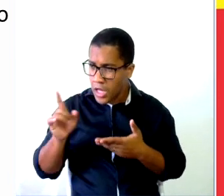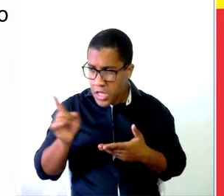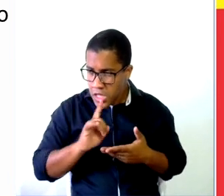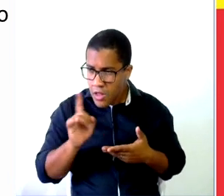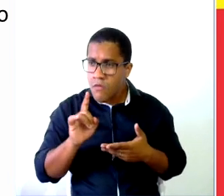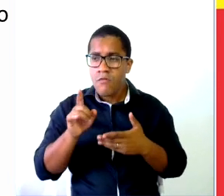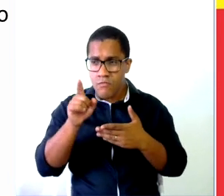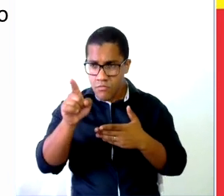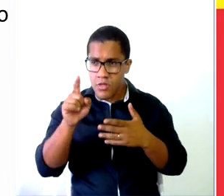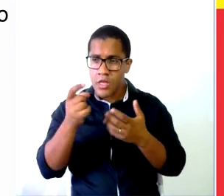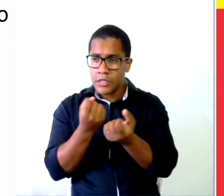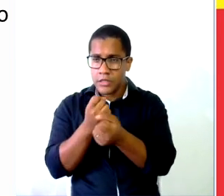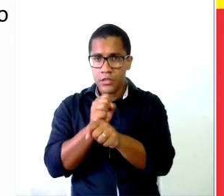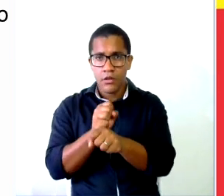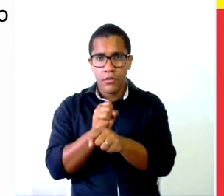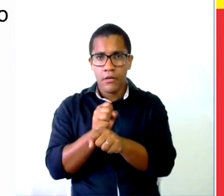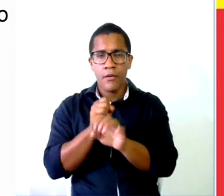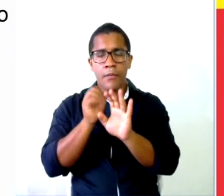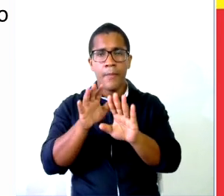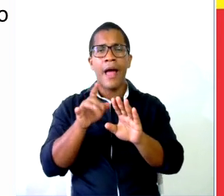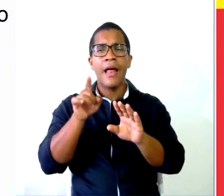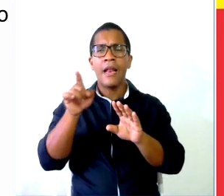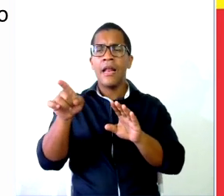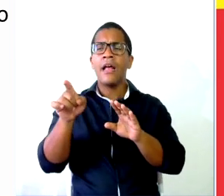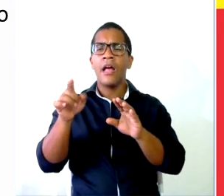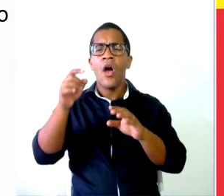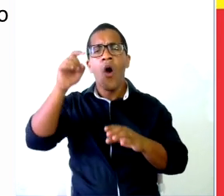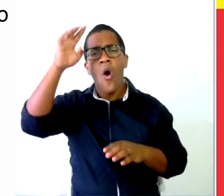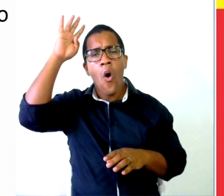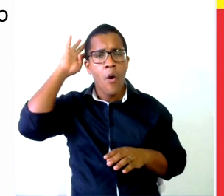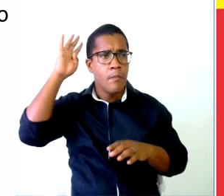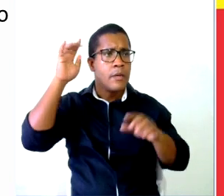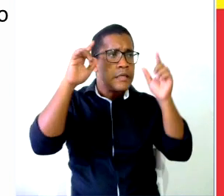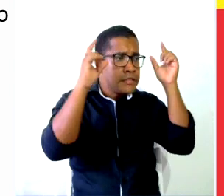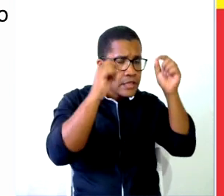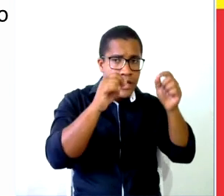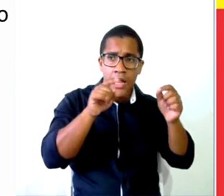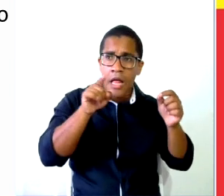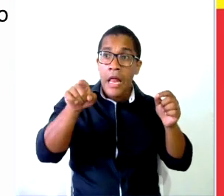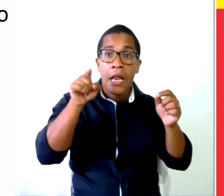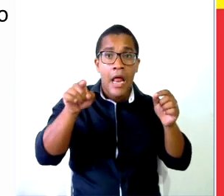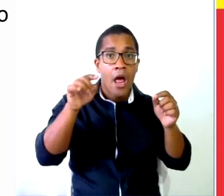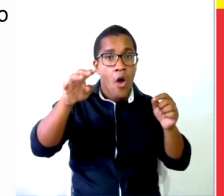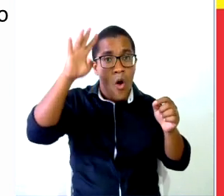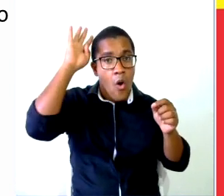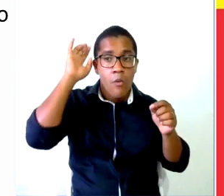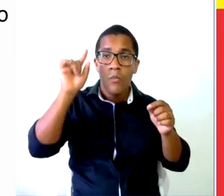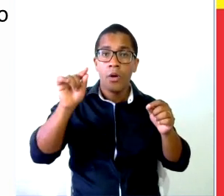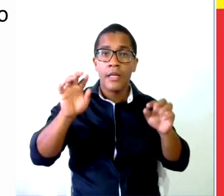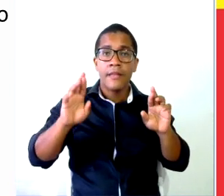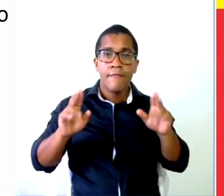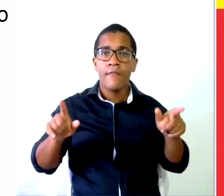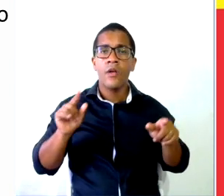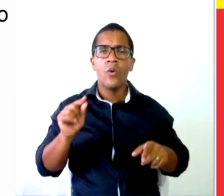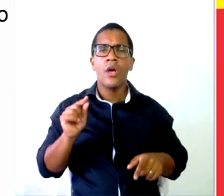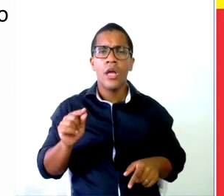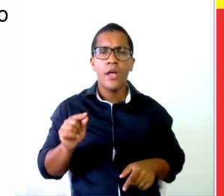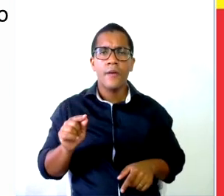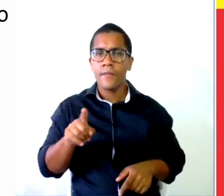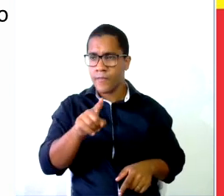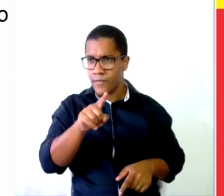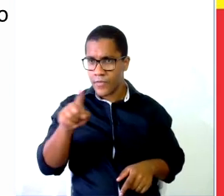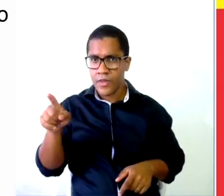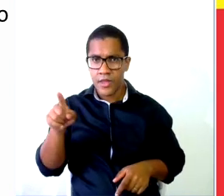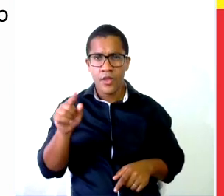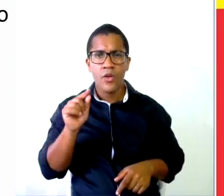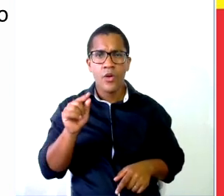Grécia, né? A mais fundamental diferença é justamente essa. Os romanos